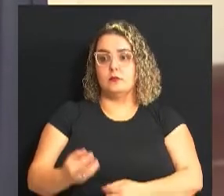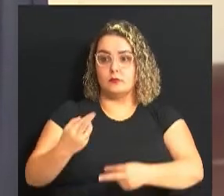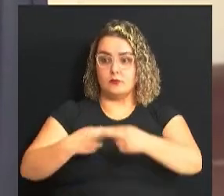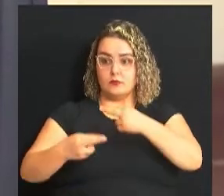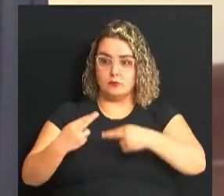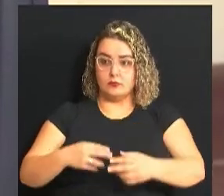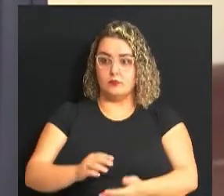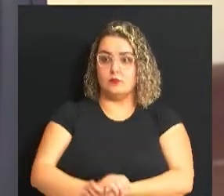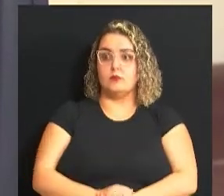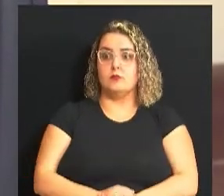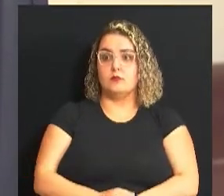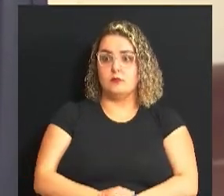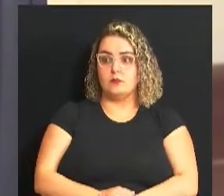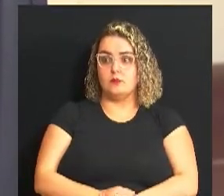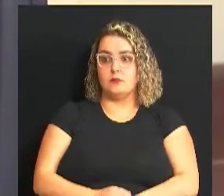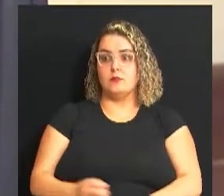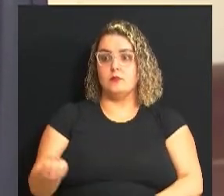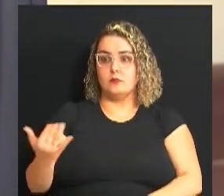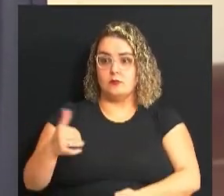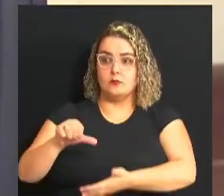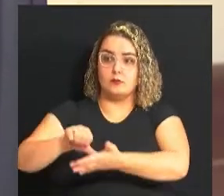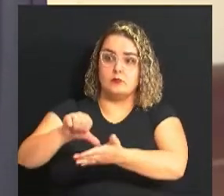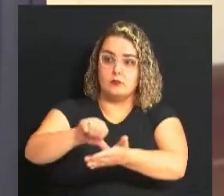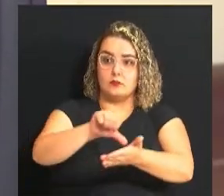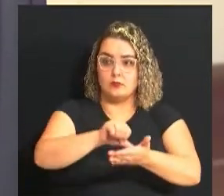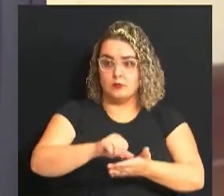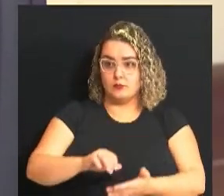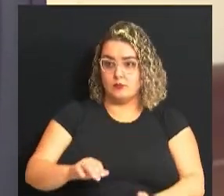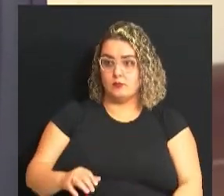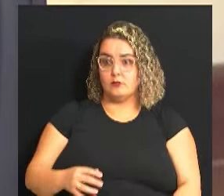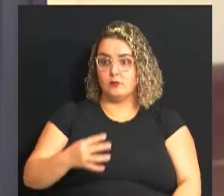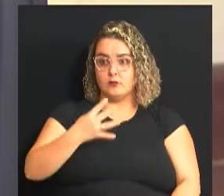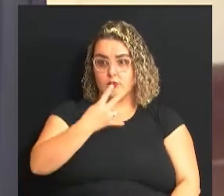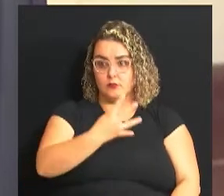à quantidade de núcleos que nós temos, né, nós temos